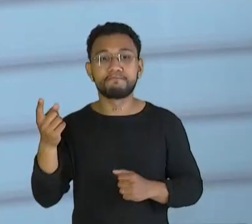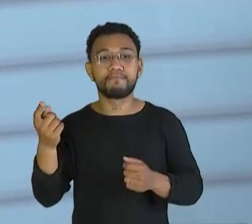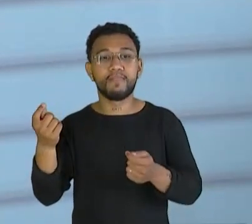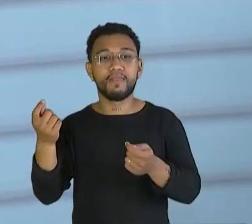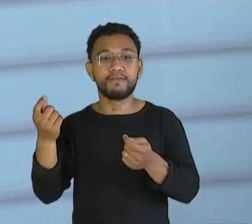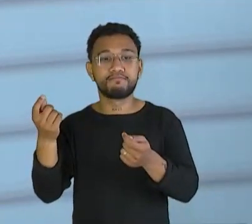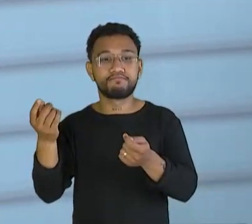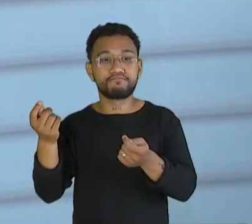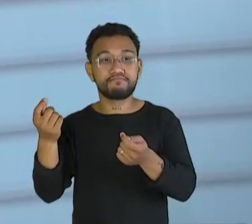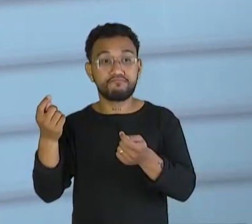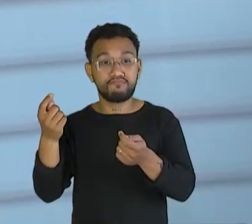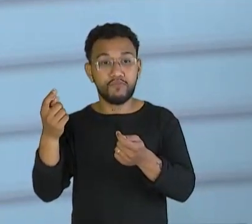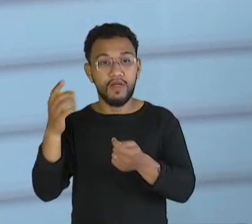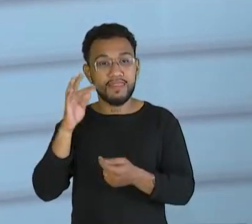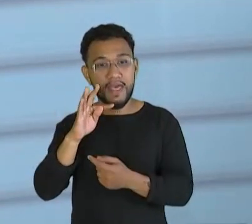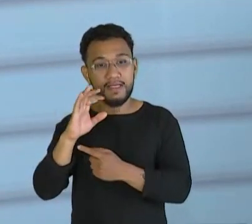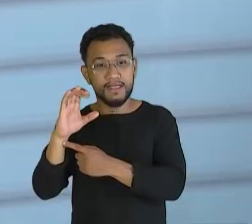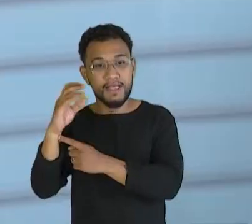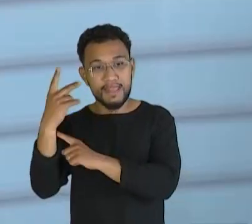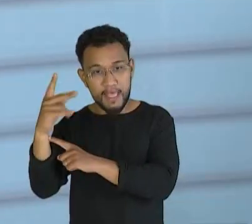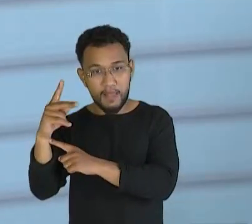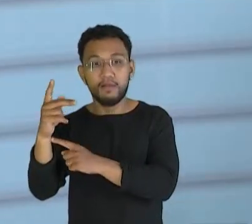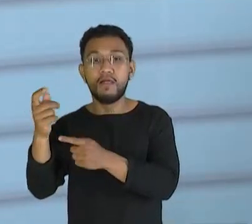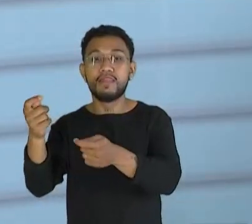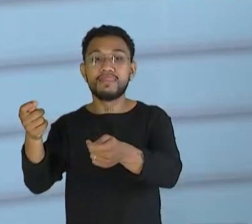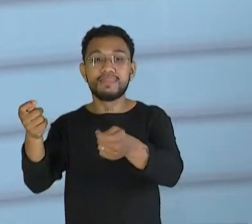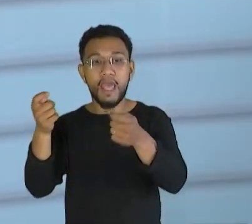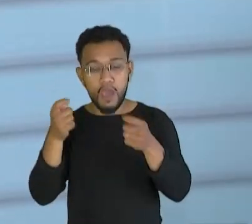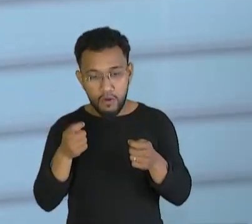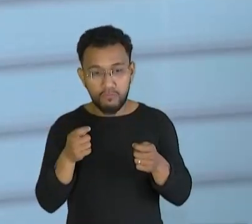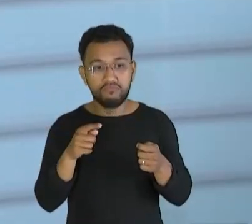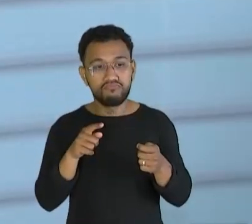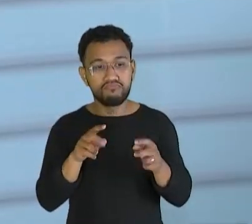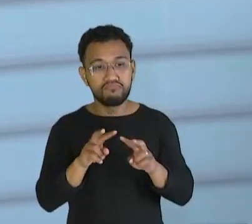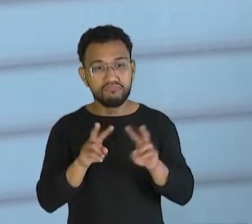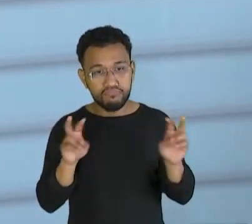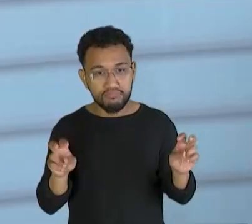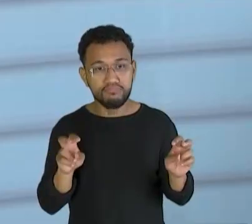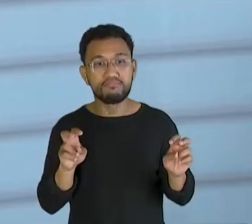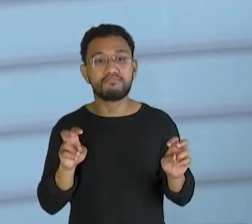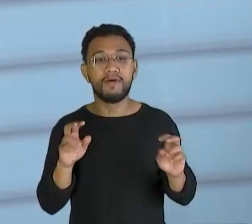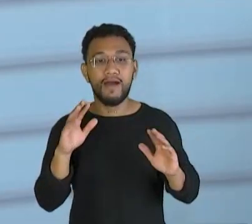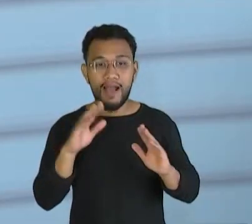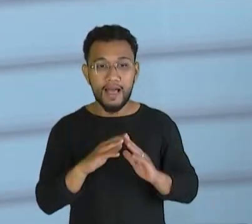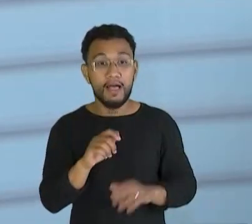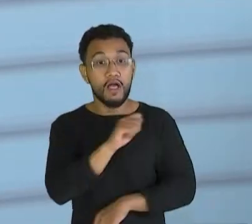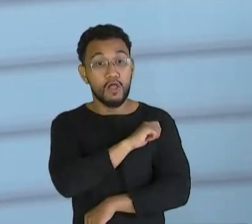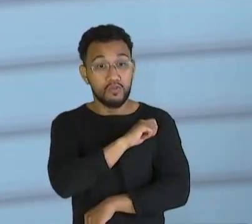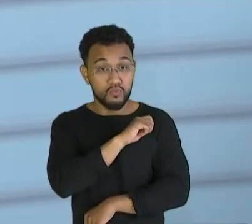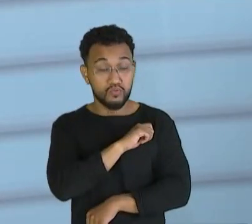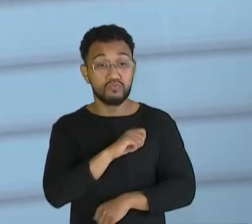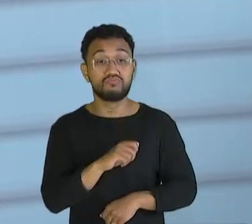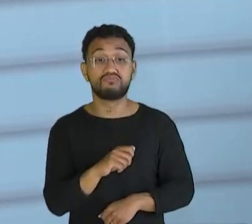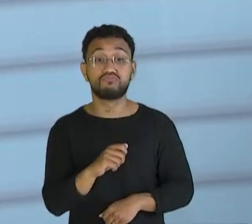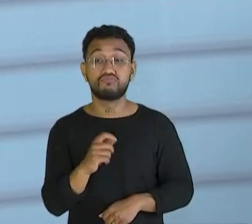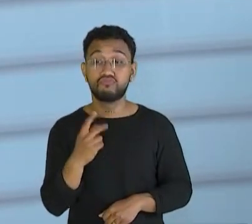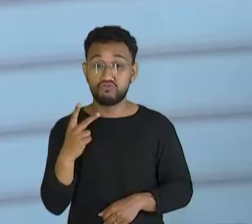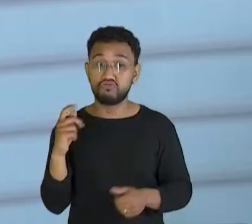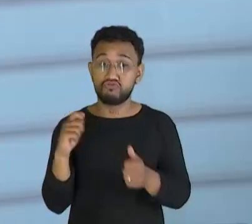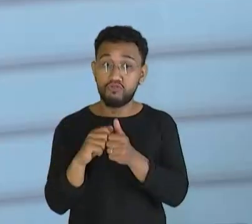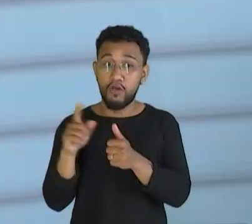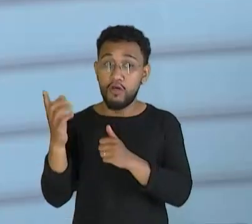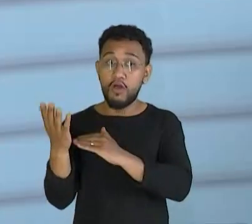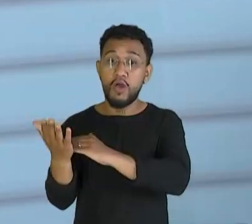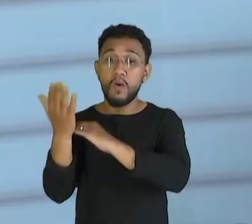a dissertação de mestrado dela, que foi sobre o Centro Estudantal e sobre a casa também. Olha que legal. E junto com ela, ela nos ajudou